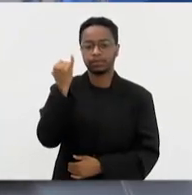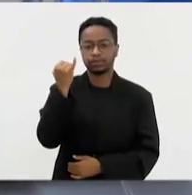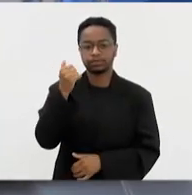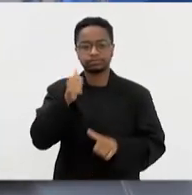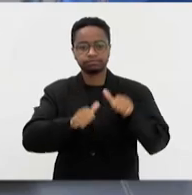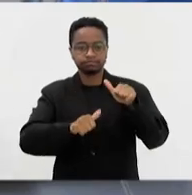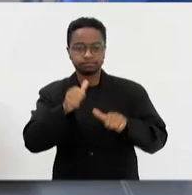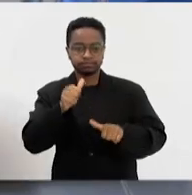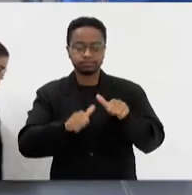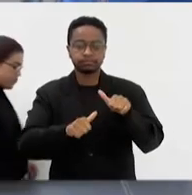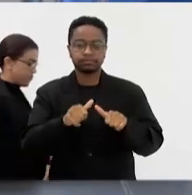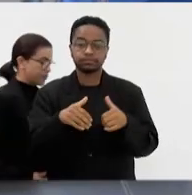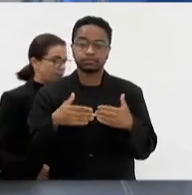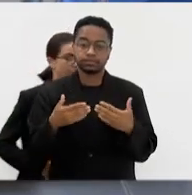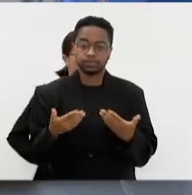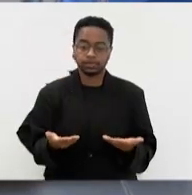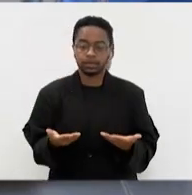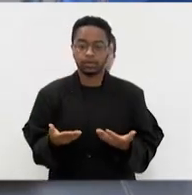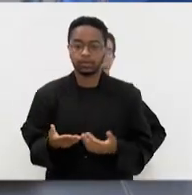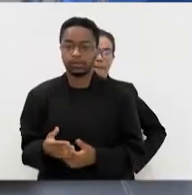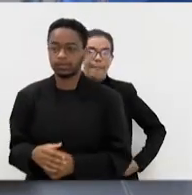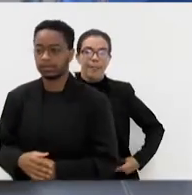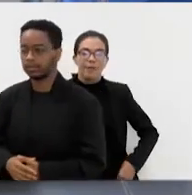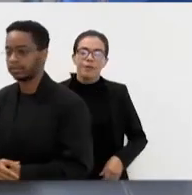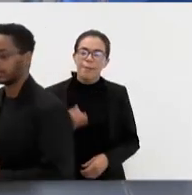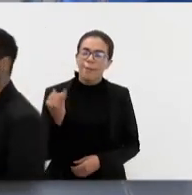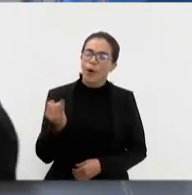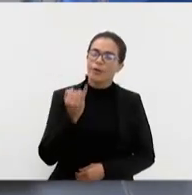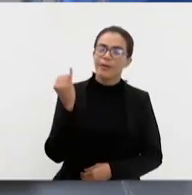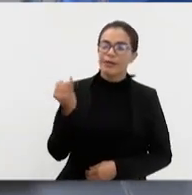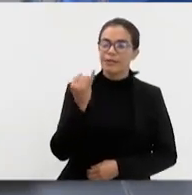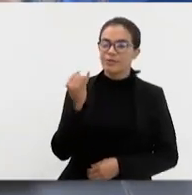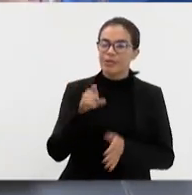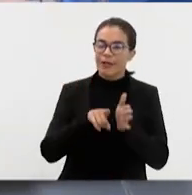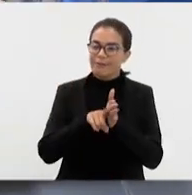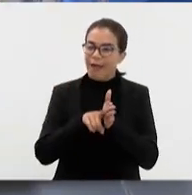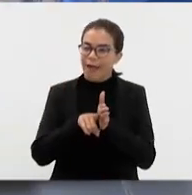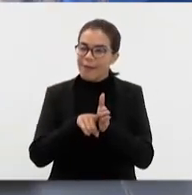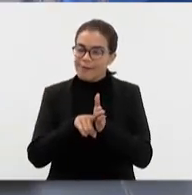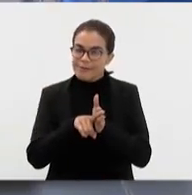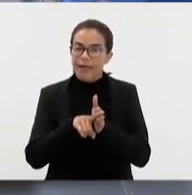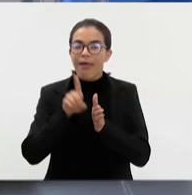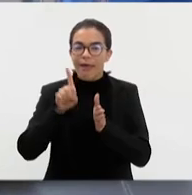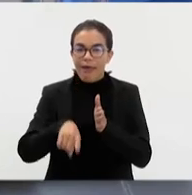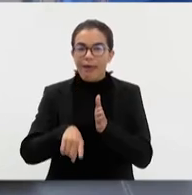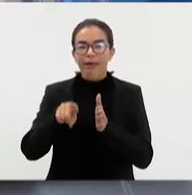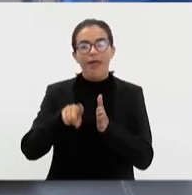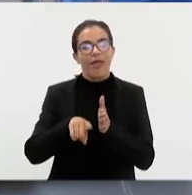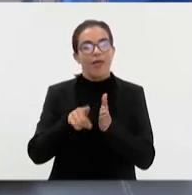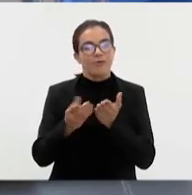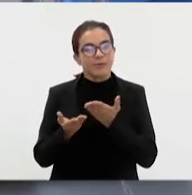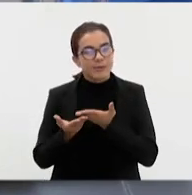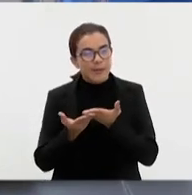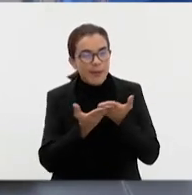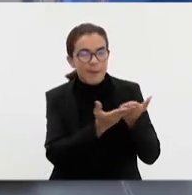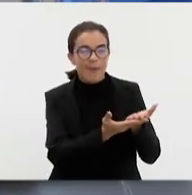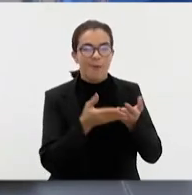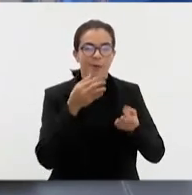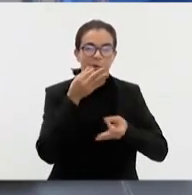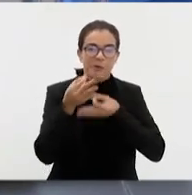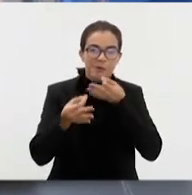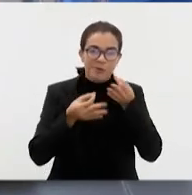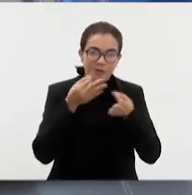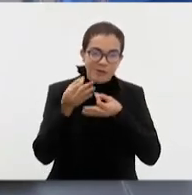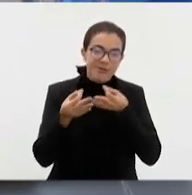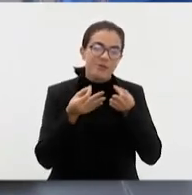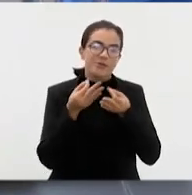análise, tão importante quanto a análise são os encaminhamentos, as sugestões que